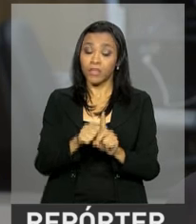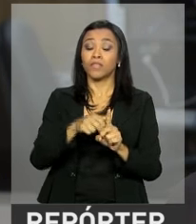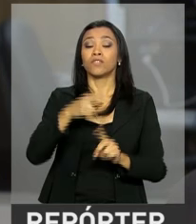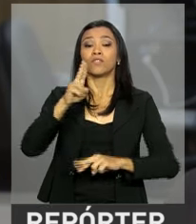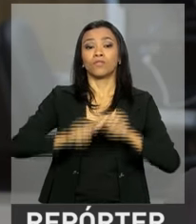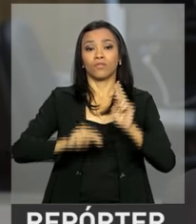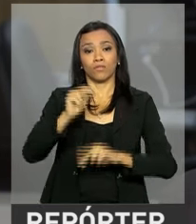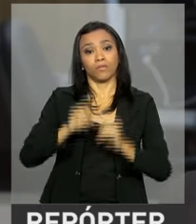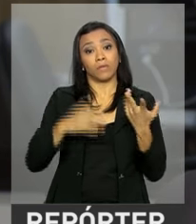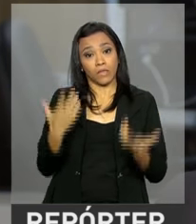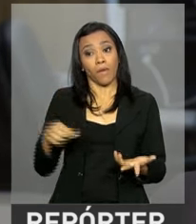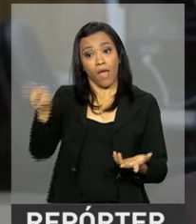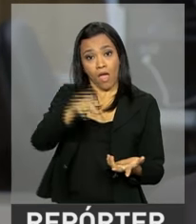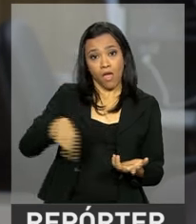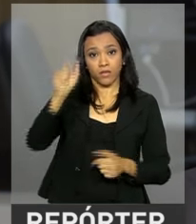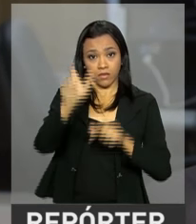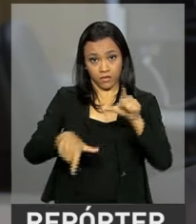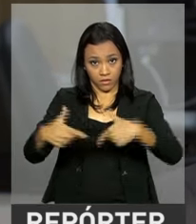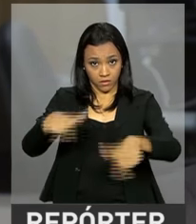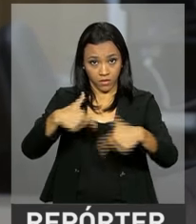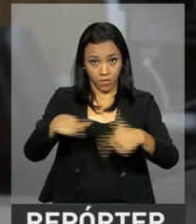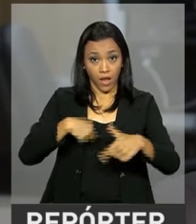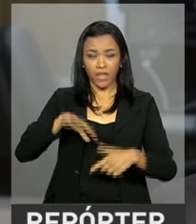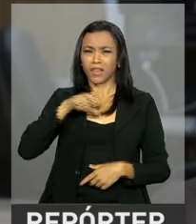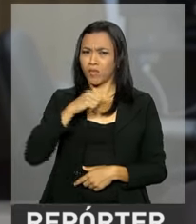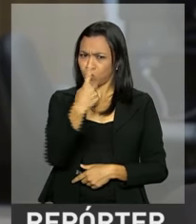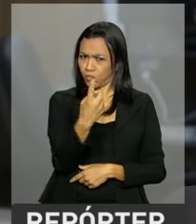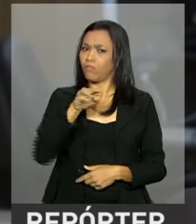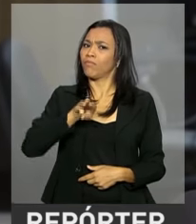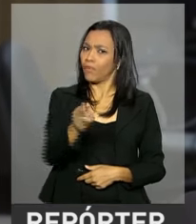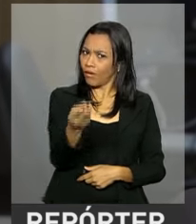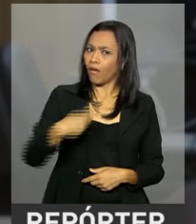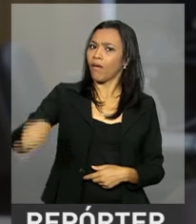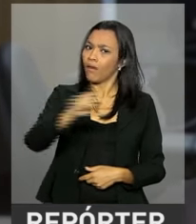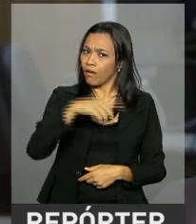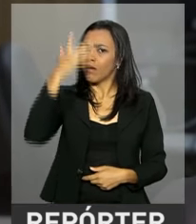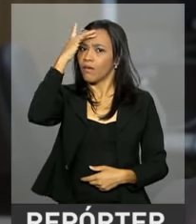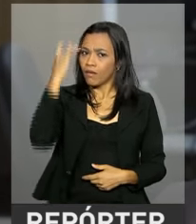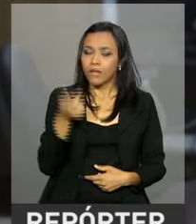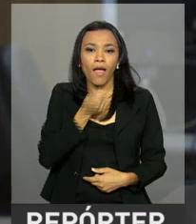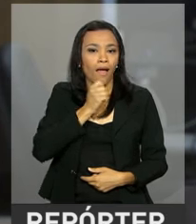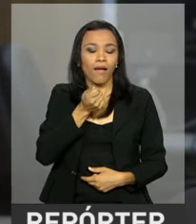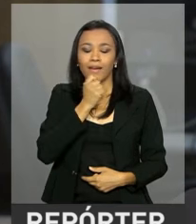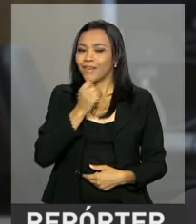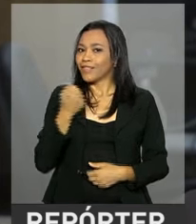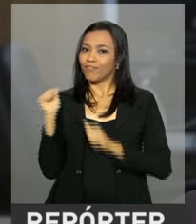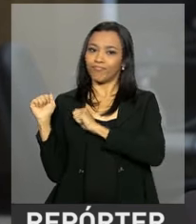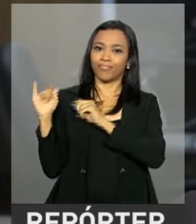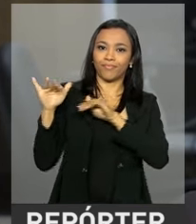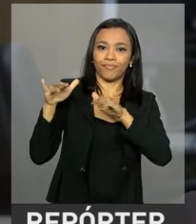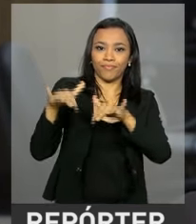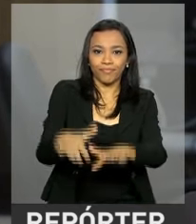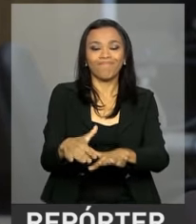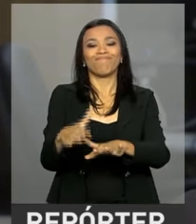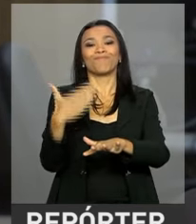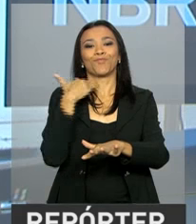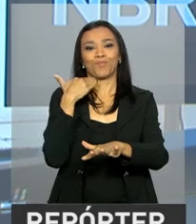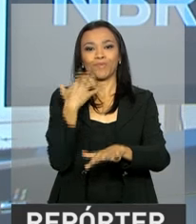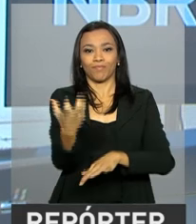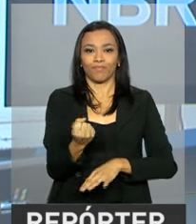trabalhadores nós temos ainda em torno de 1 milhão de trabalhadores que ainda não compareceram nas